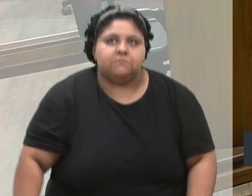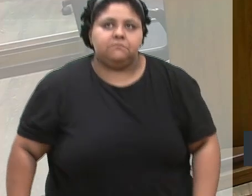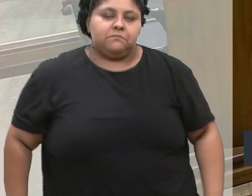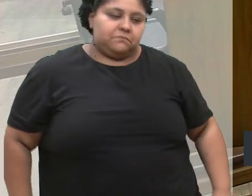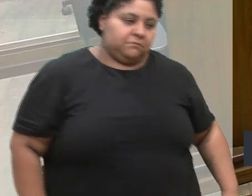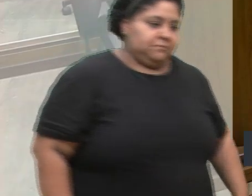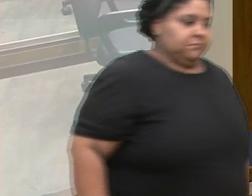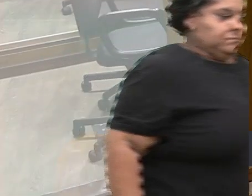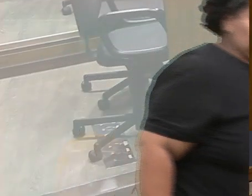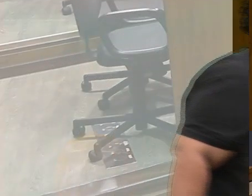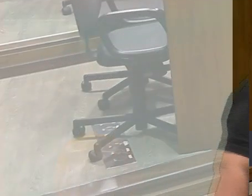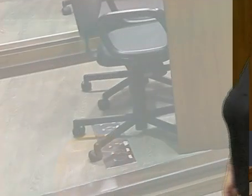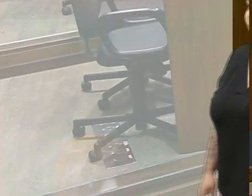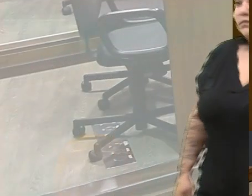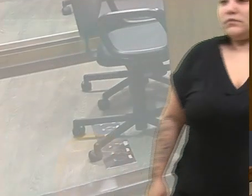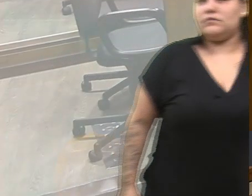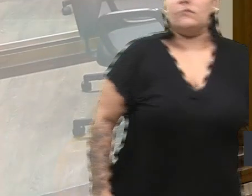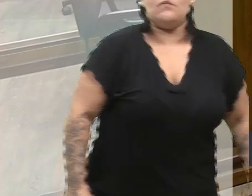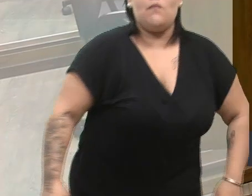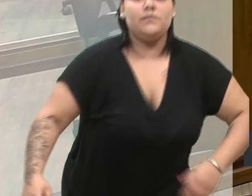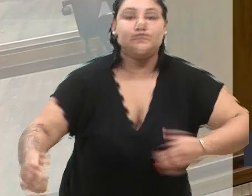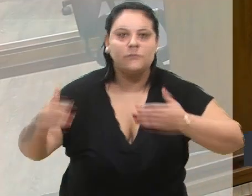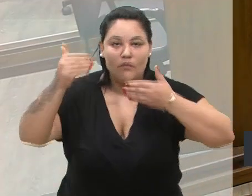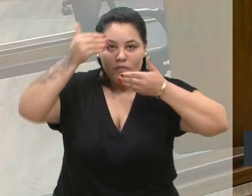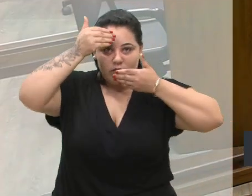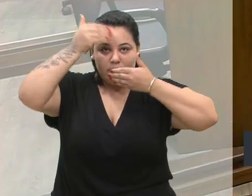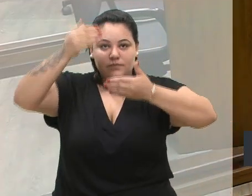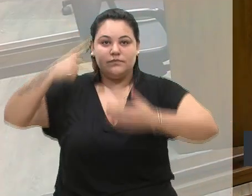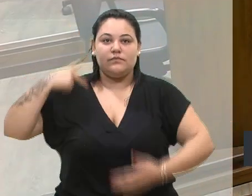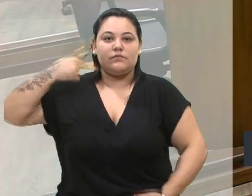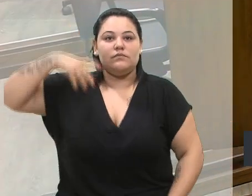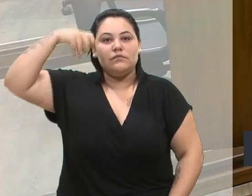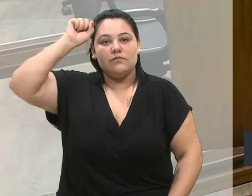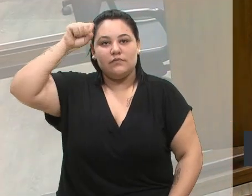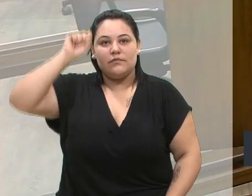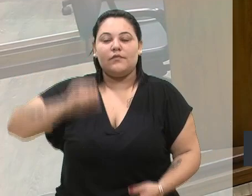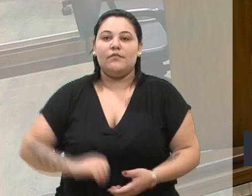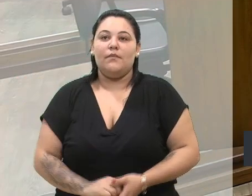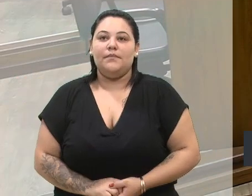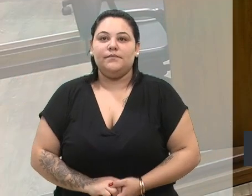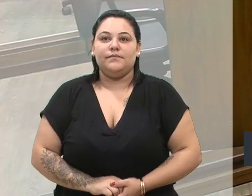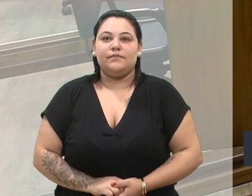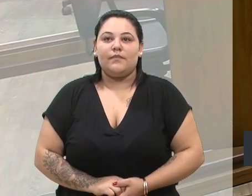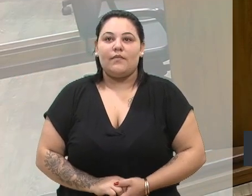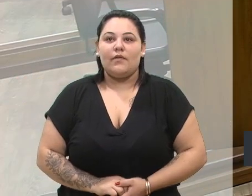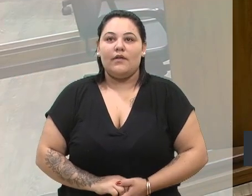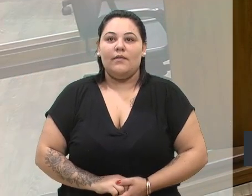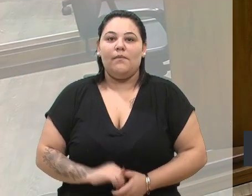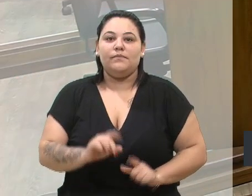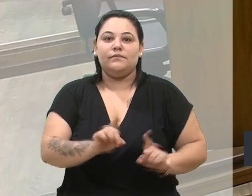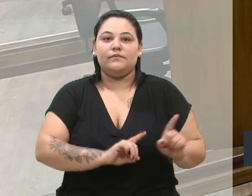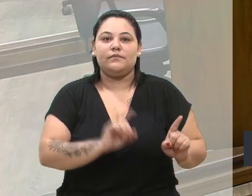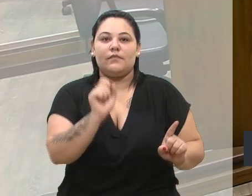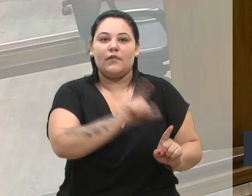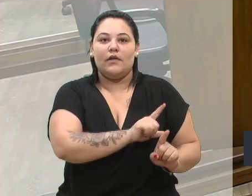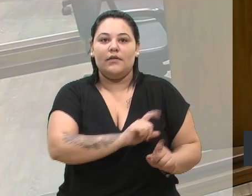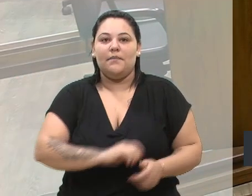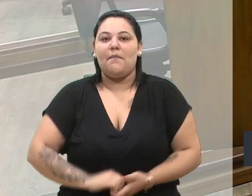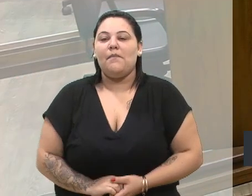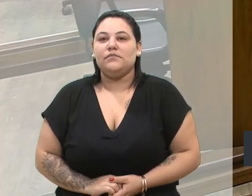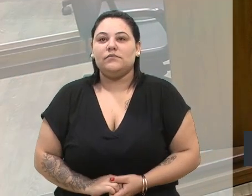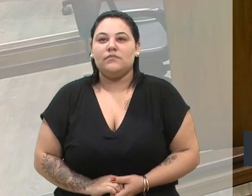Obrigado, vereador Xuxa. Vereador Adam Heck, sua parte. Vereador